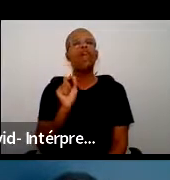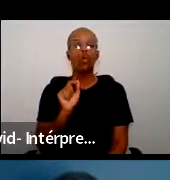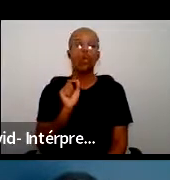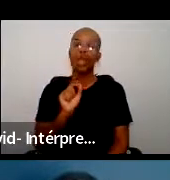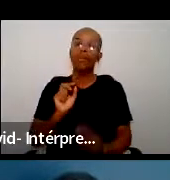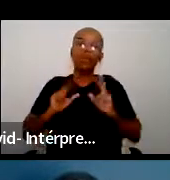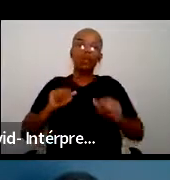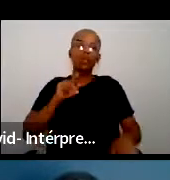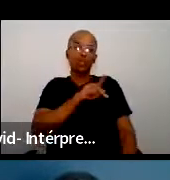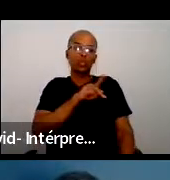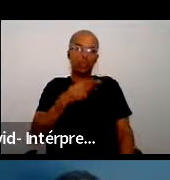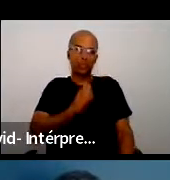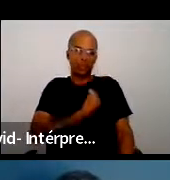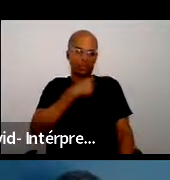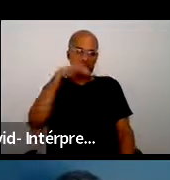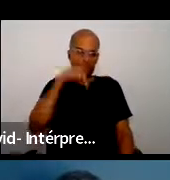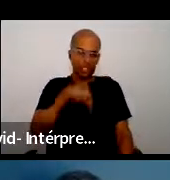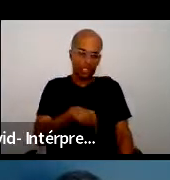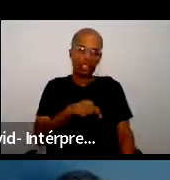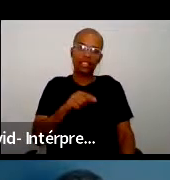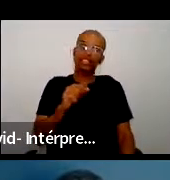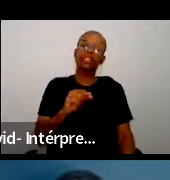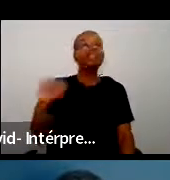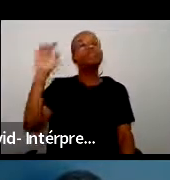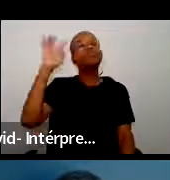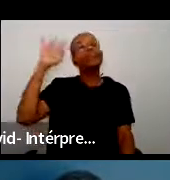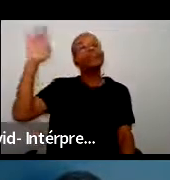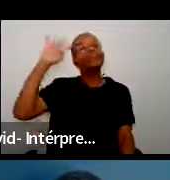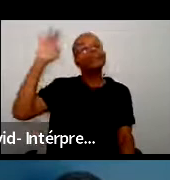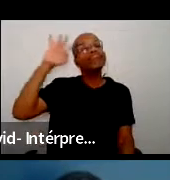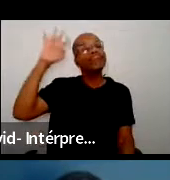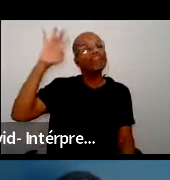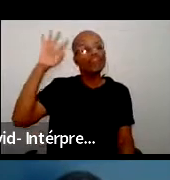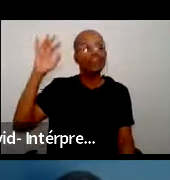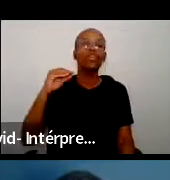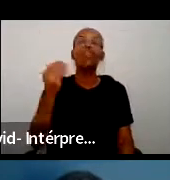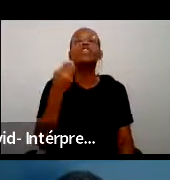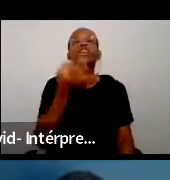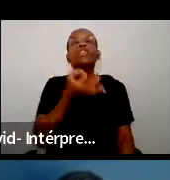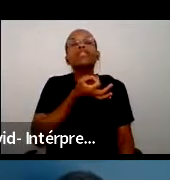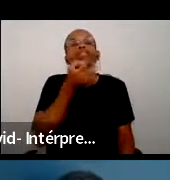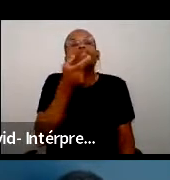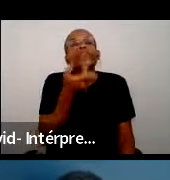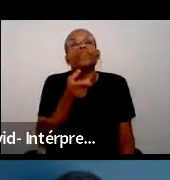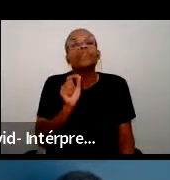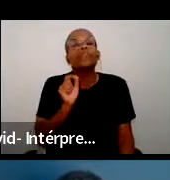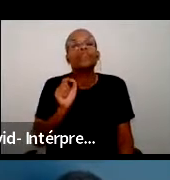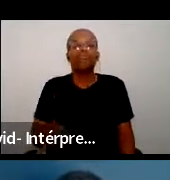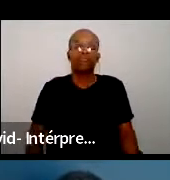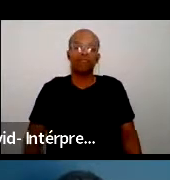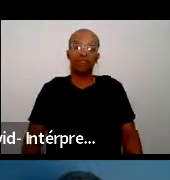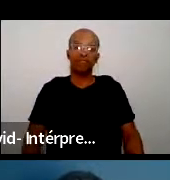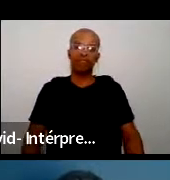aqui, estão trazendo para amanhã essa reflexão, o que vocês diriam?